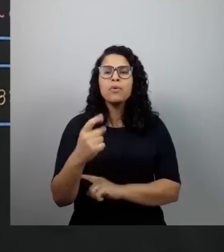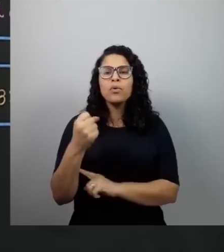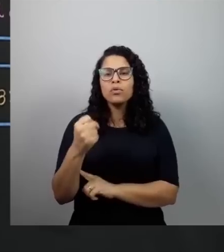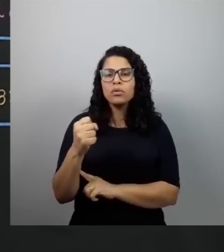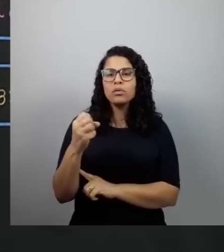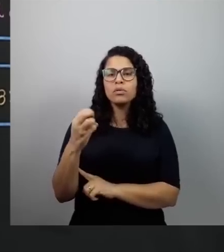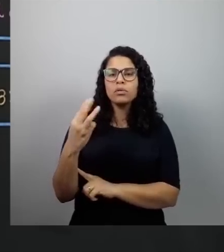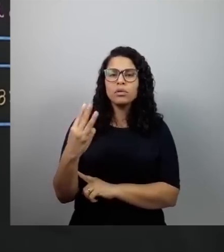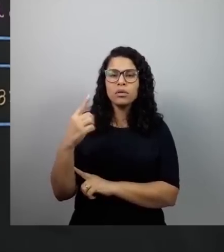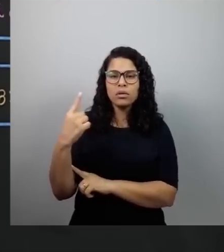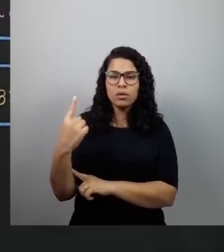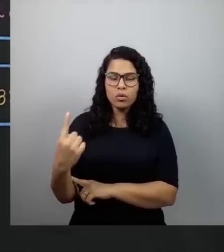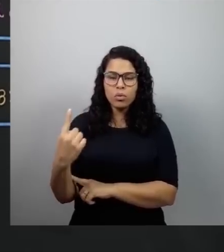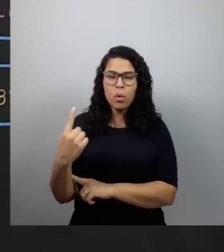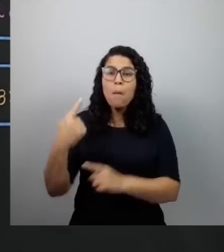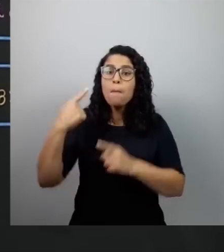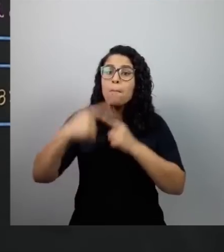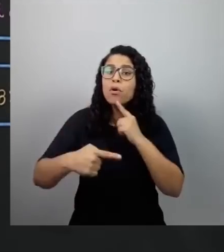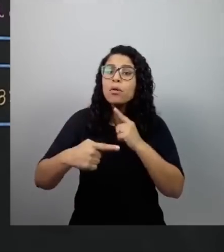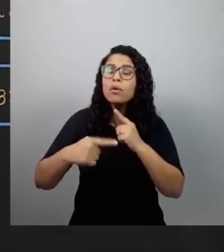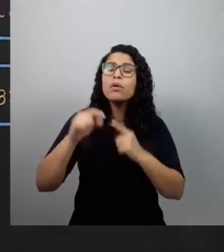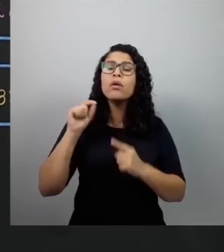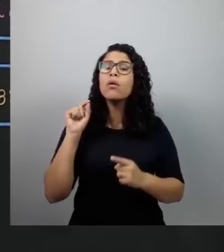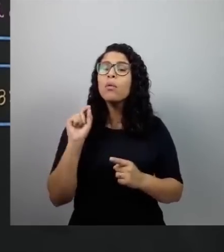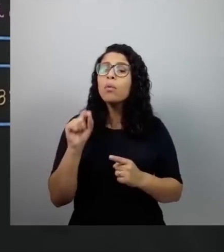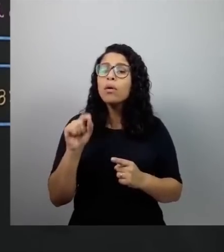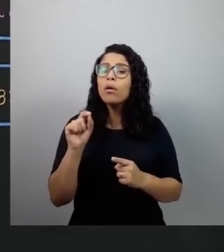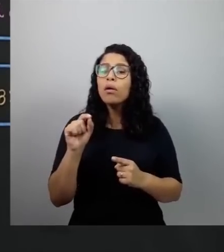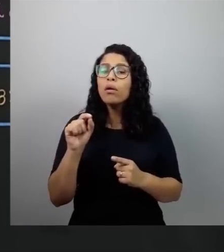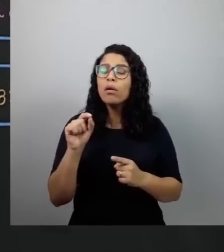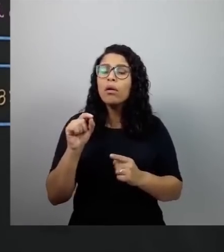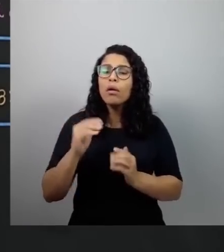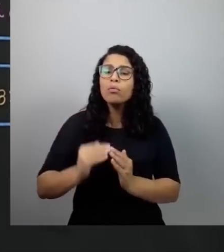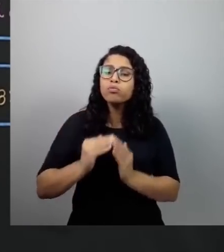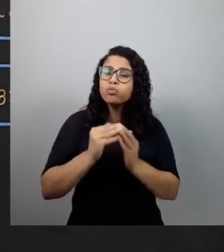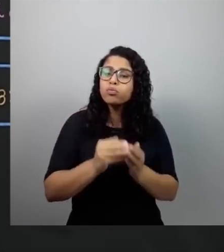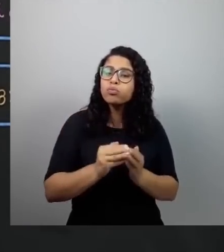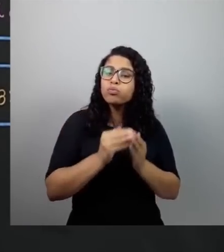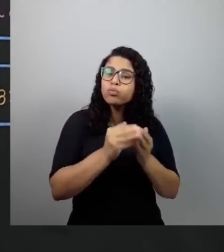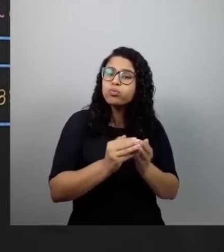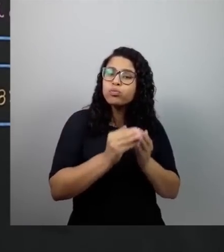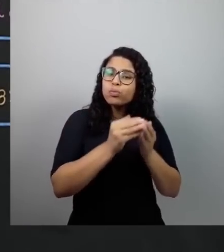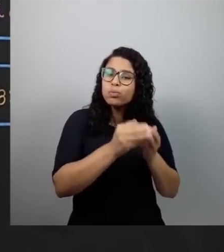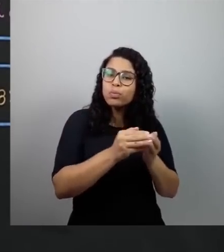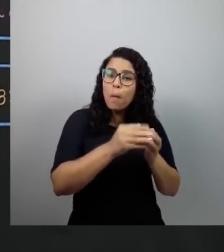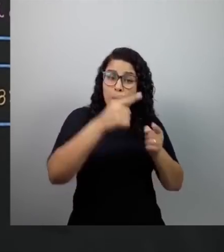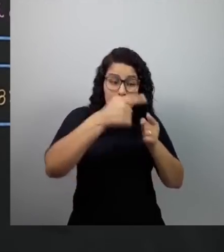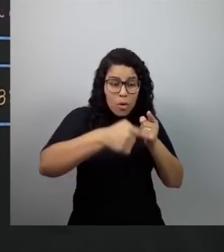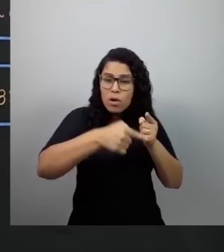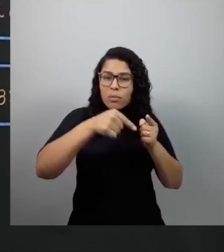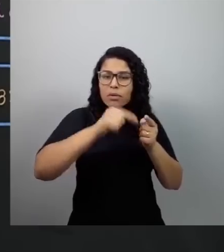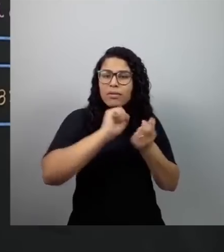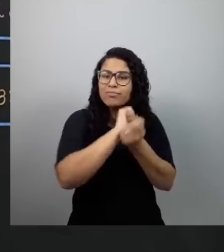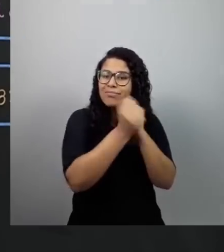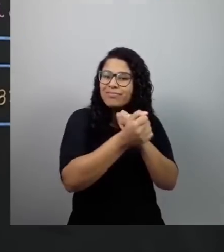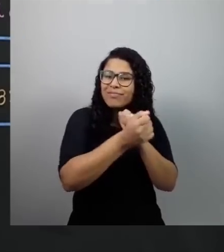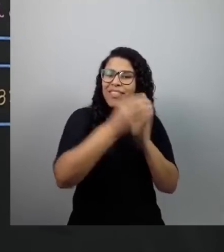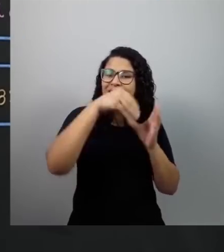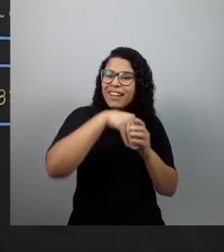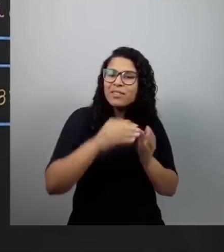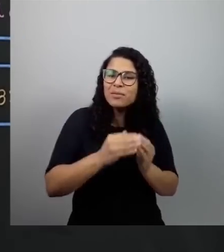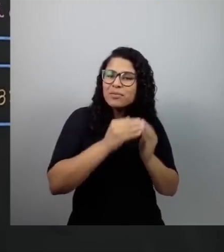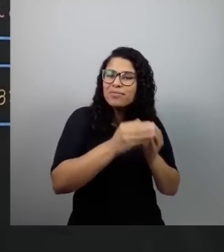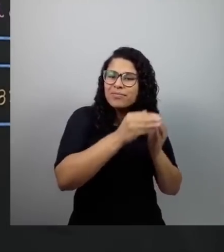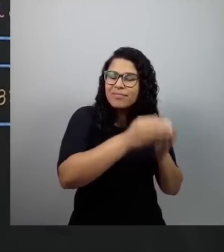que proibia o tráfico de escravizados no Oceano Atlântico. Era uma resposta a uma ameaça inglesa e